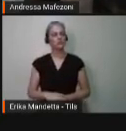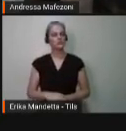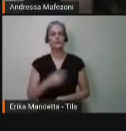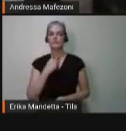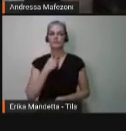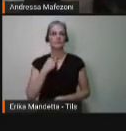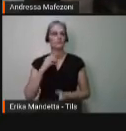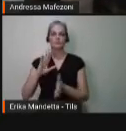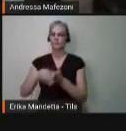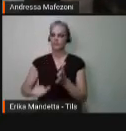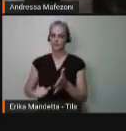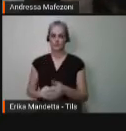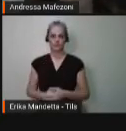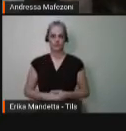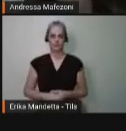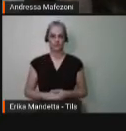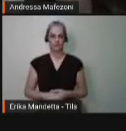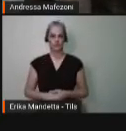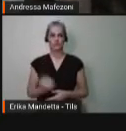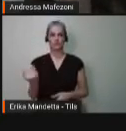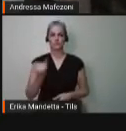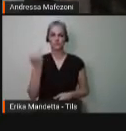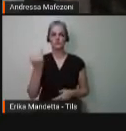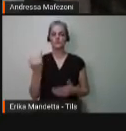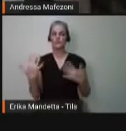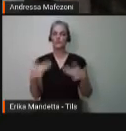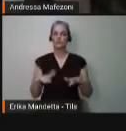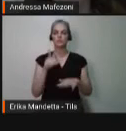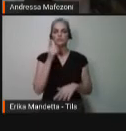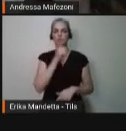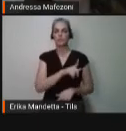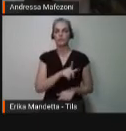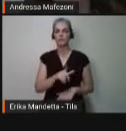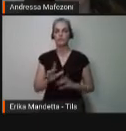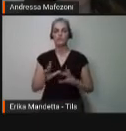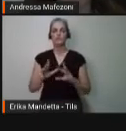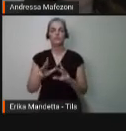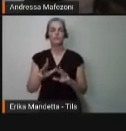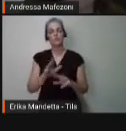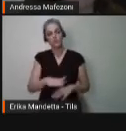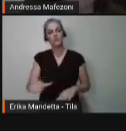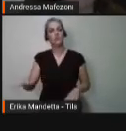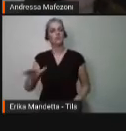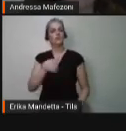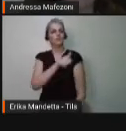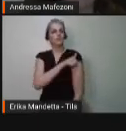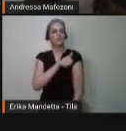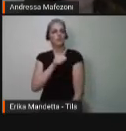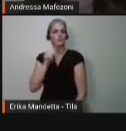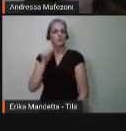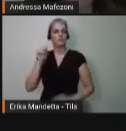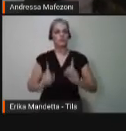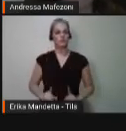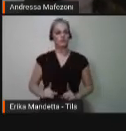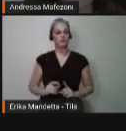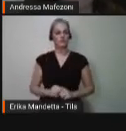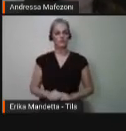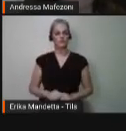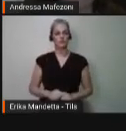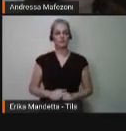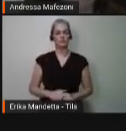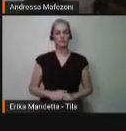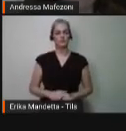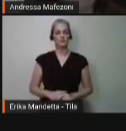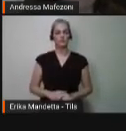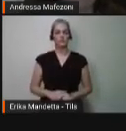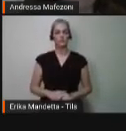imprescindíveis, né, para o processo de inclusão escolar dos alunos com deficiência matriculados na rede comum de ensino